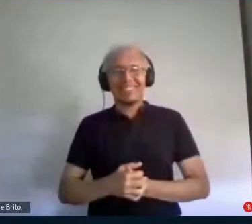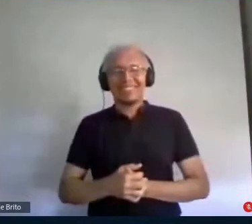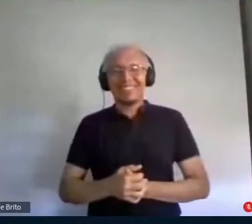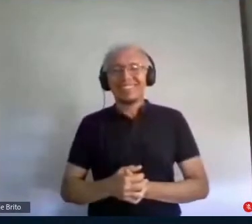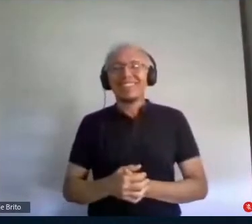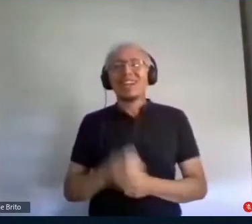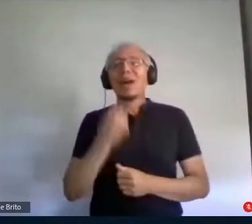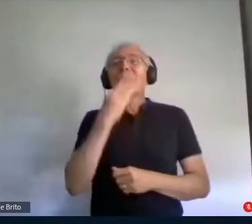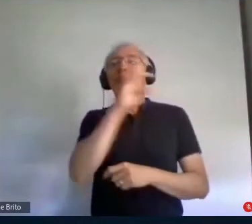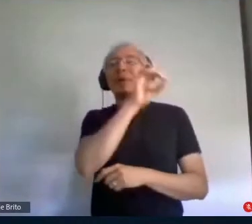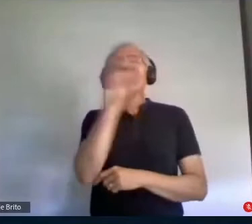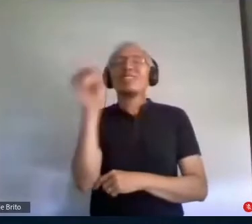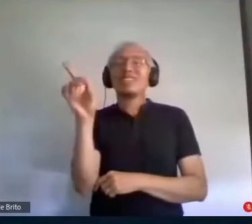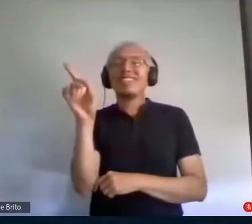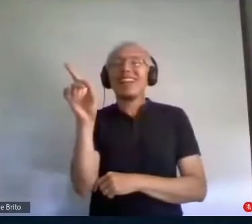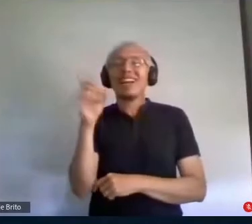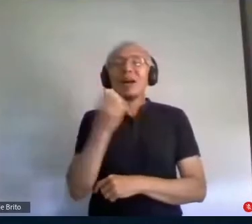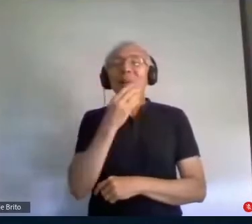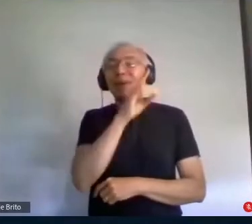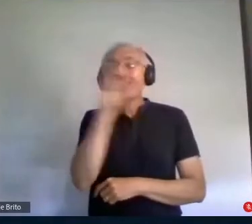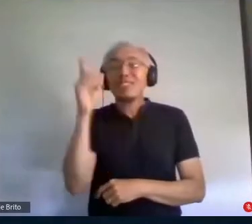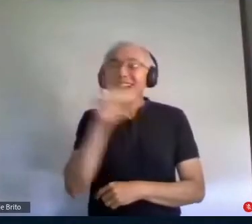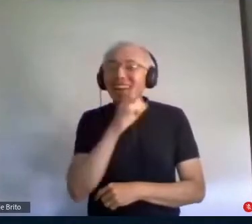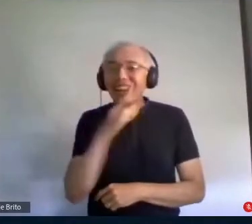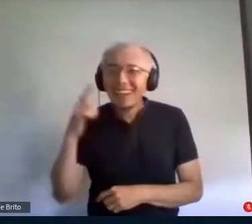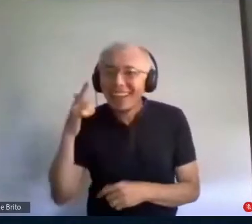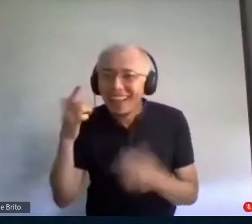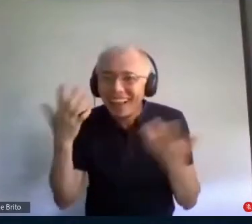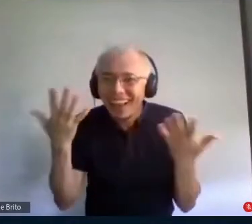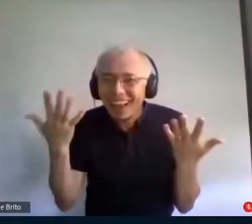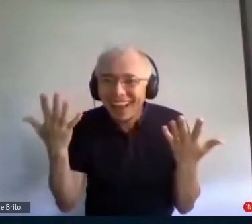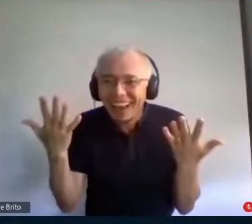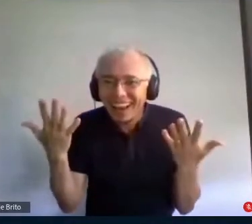Bem, bom dia. Bom dia, Lira.